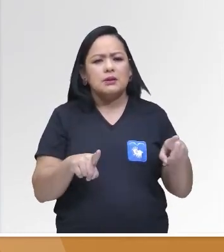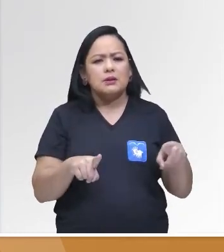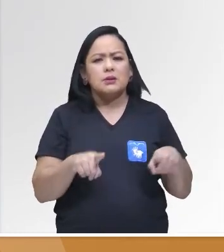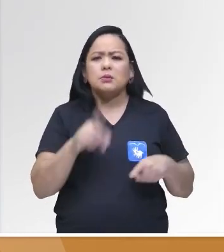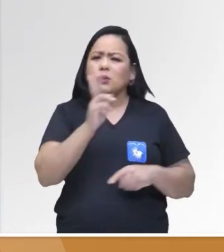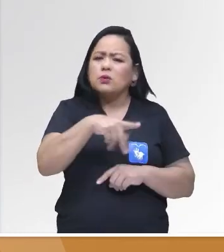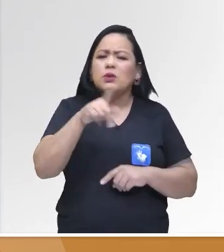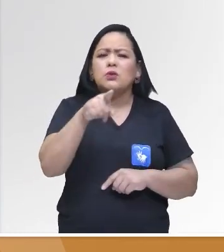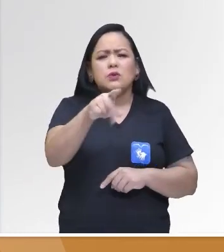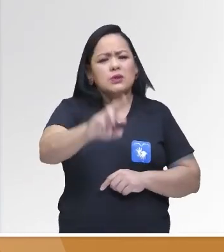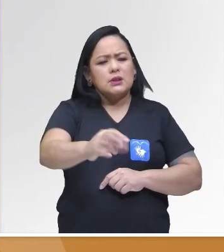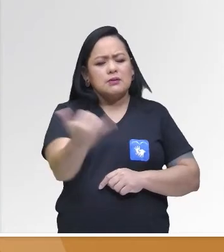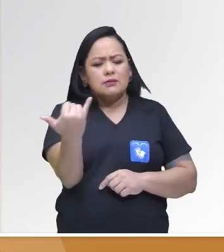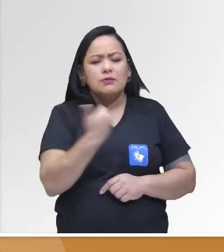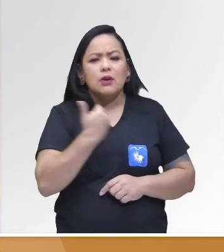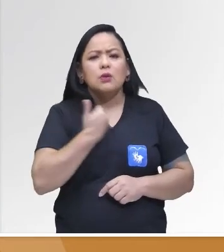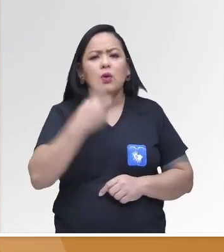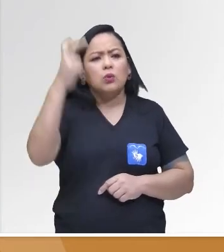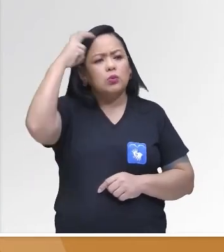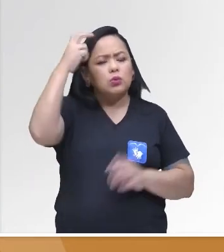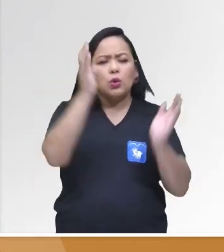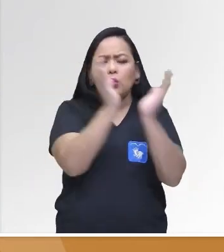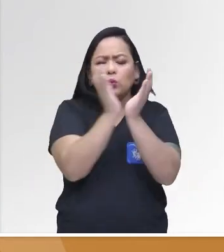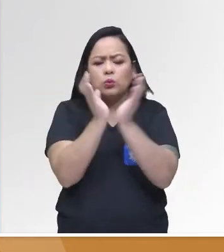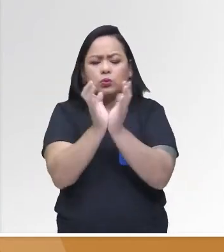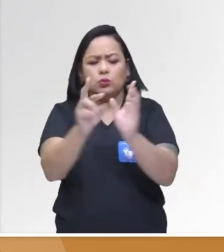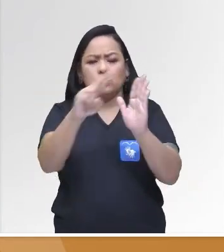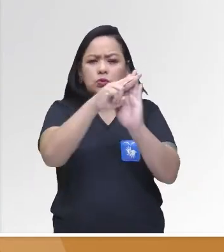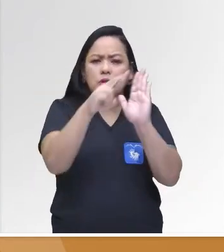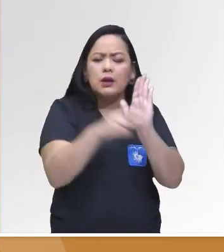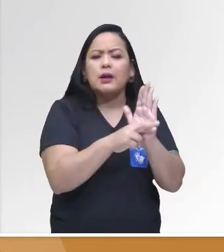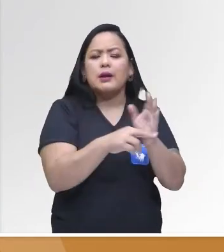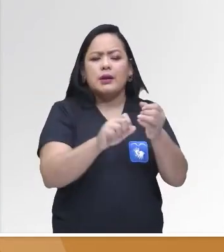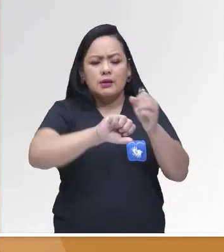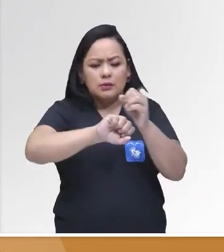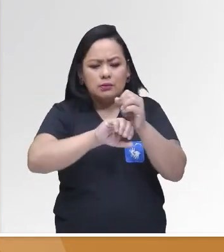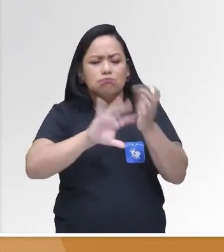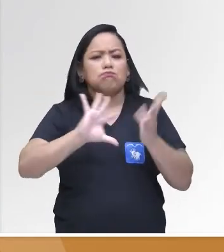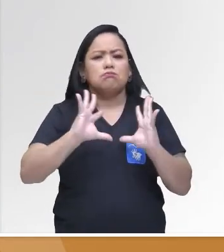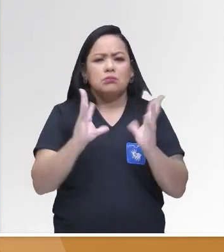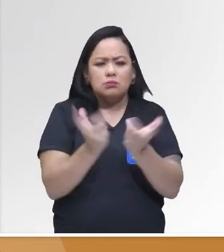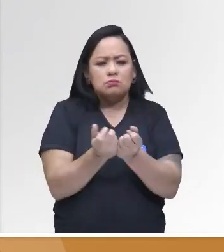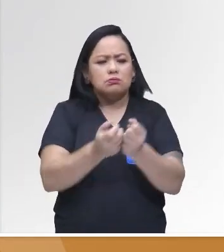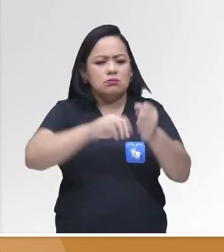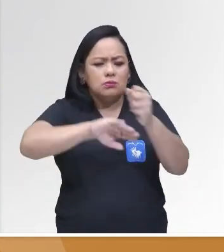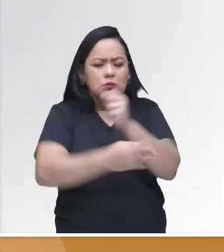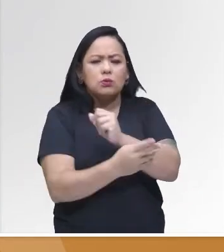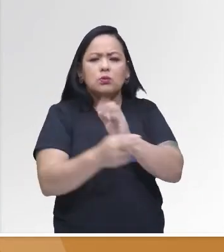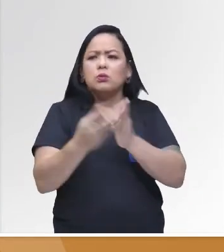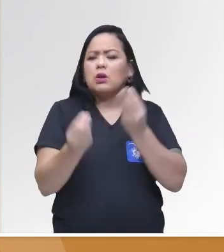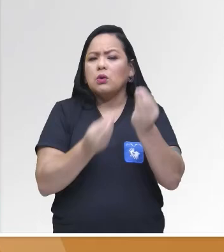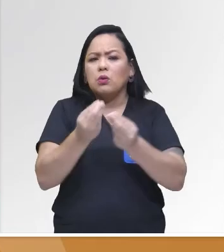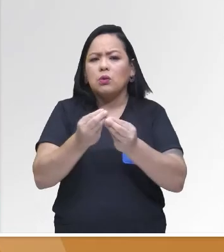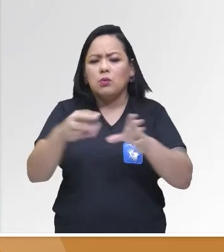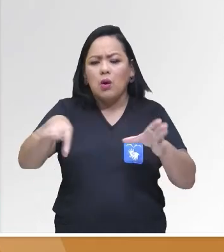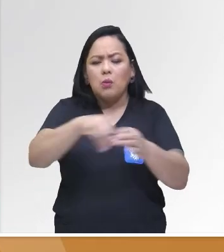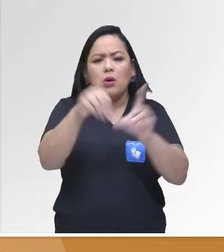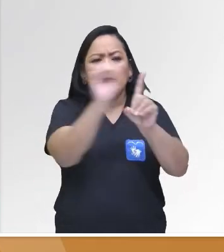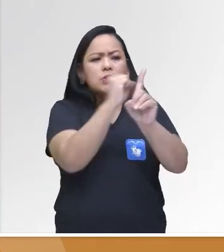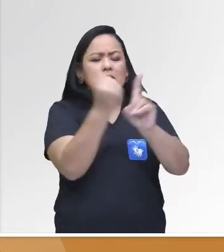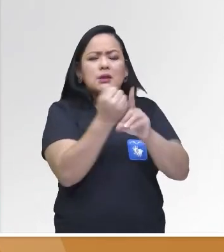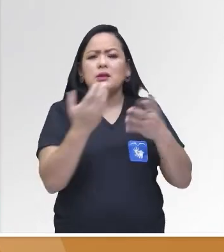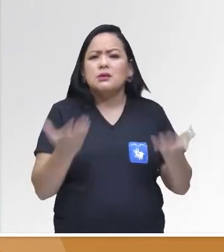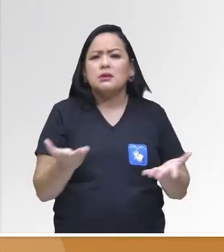disse que a cultura é um conjunto de regras, de hábitos, de normas que fazem parte daquela